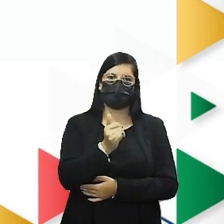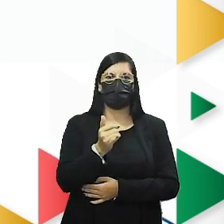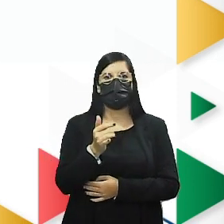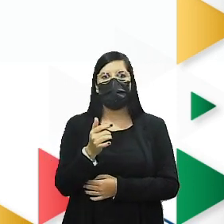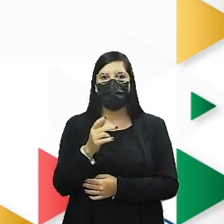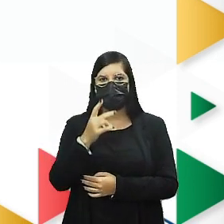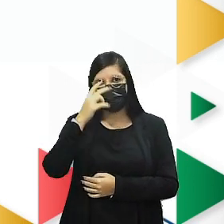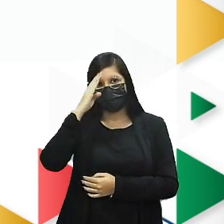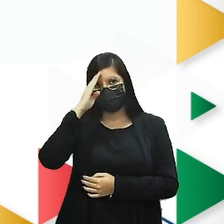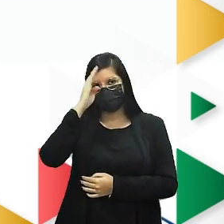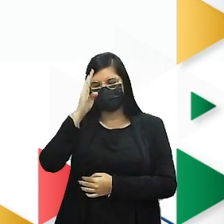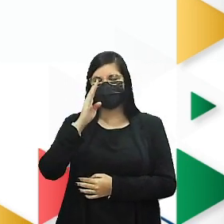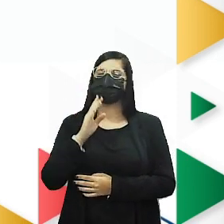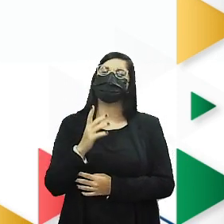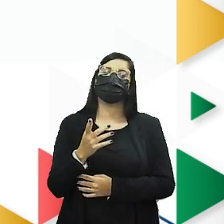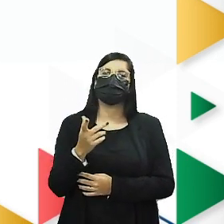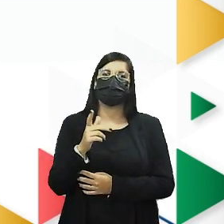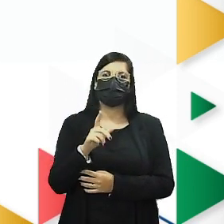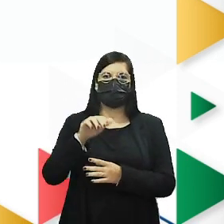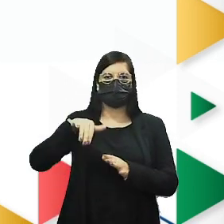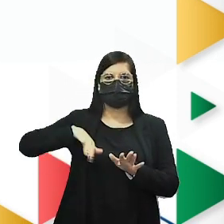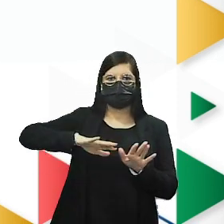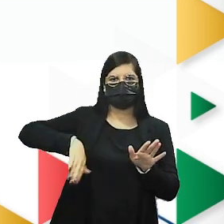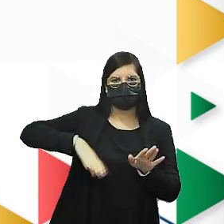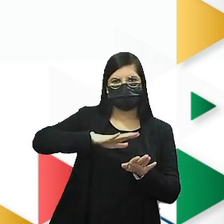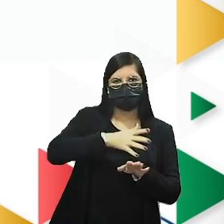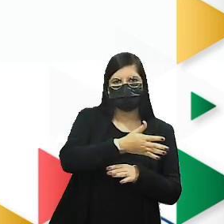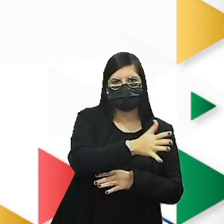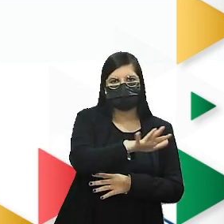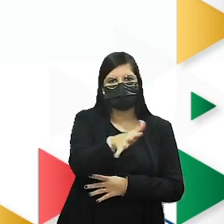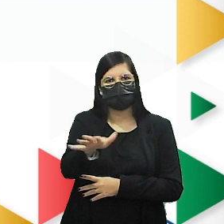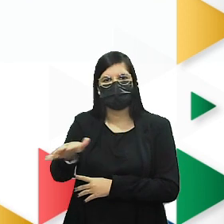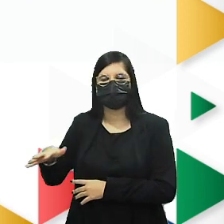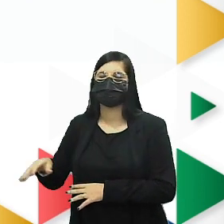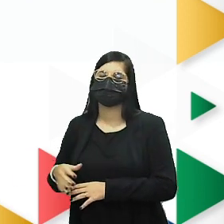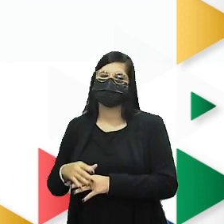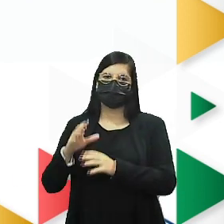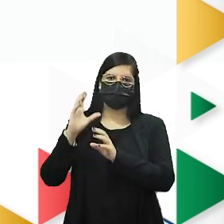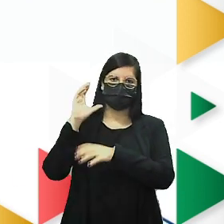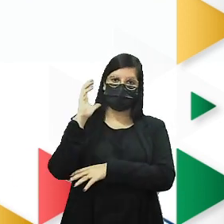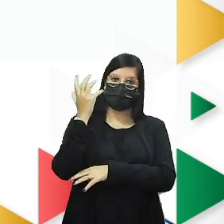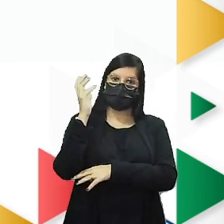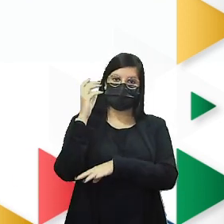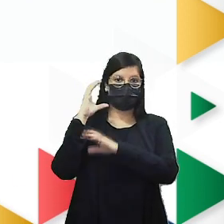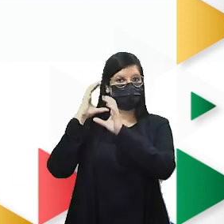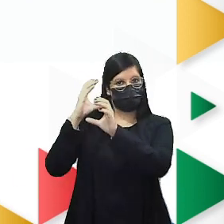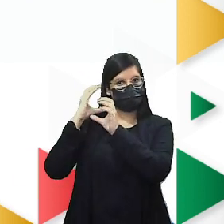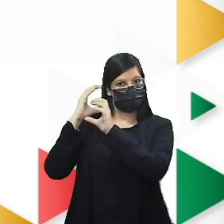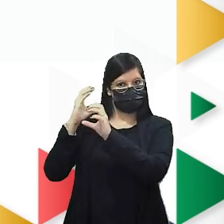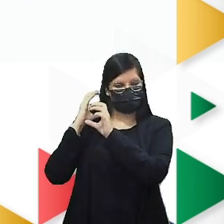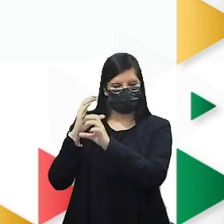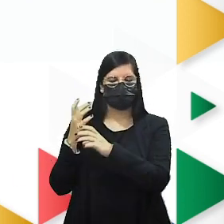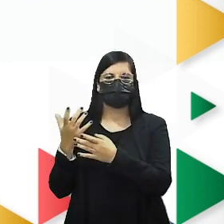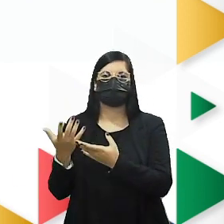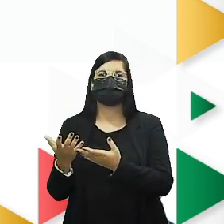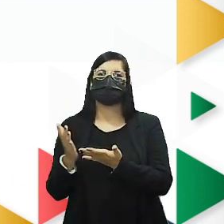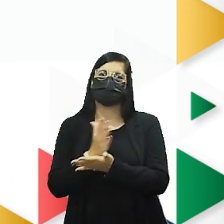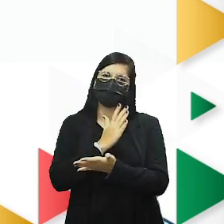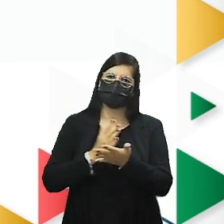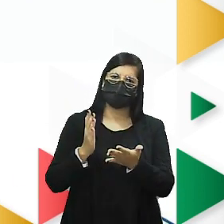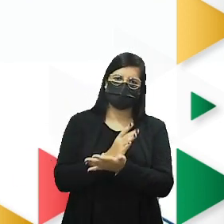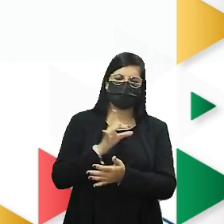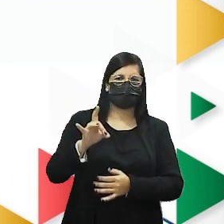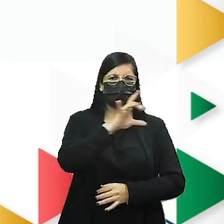em lendas, que já viram muita coisa no mar, né? Então, também vai ter coqueiros, vai ter superstições, né? Cada pessoa